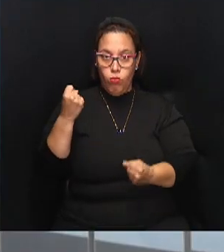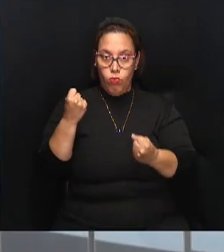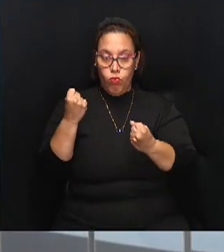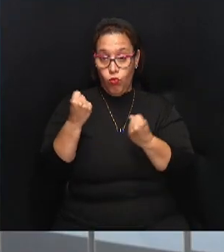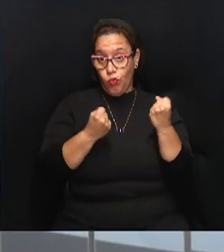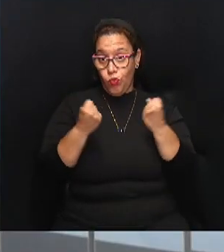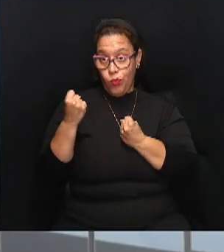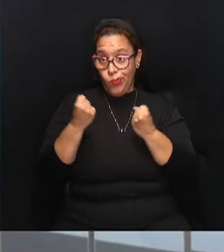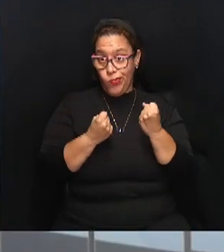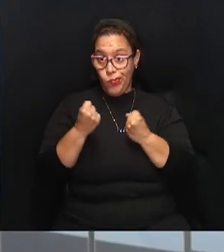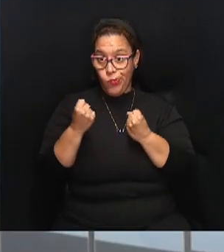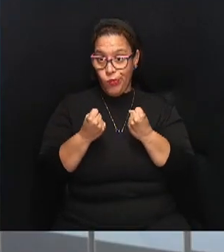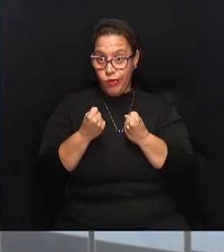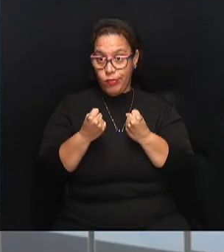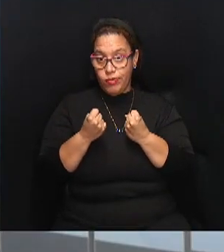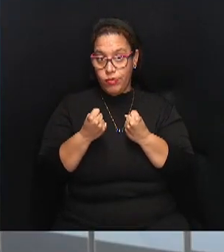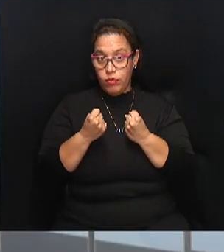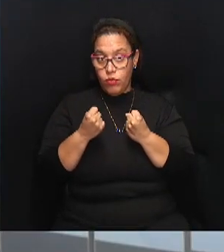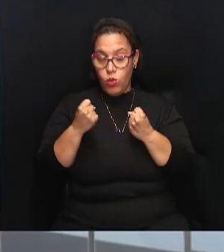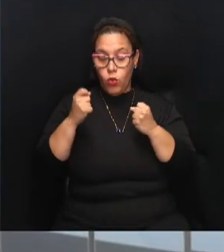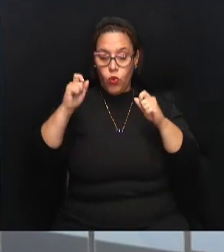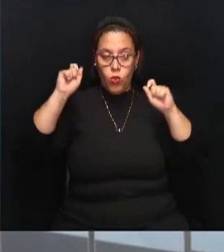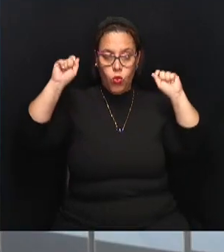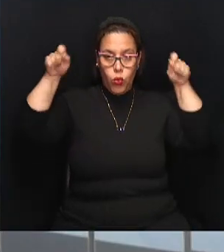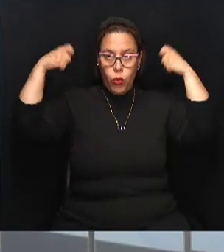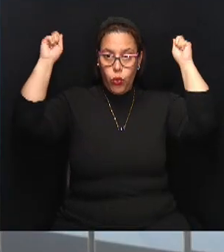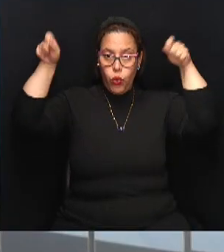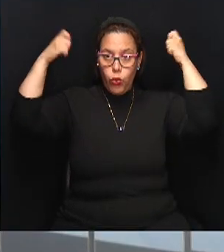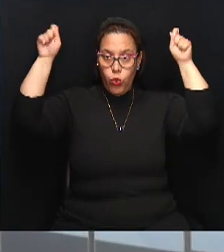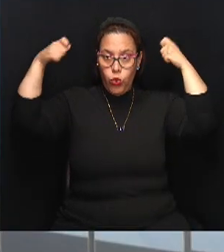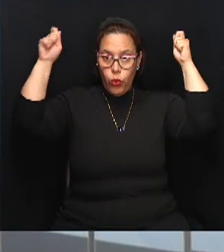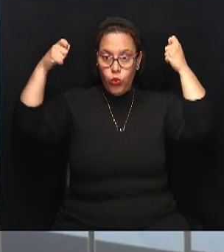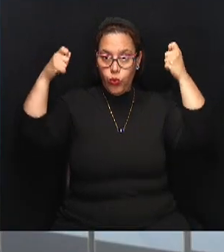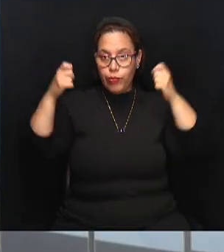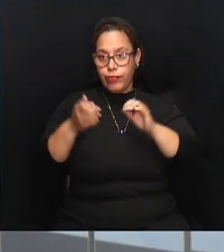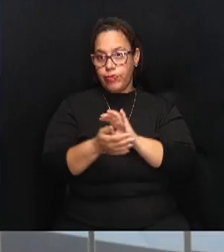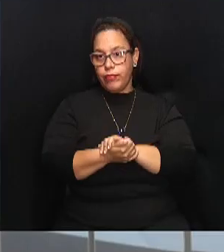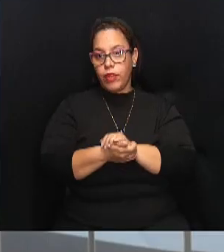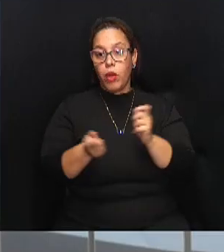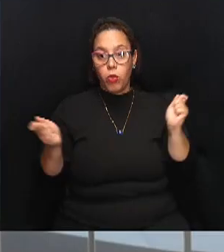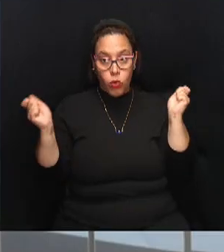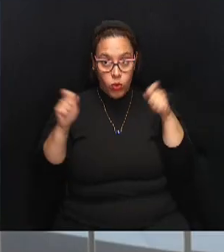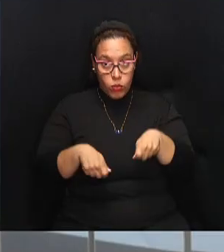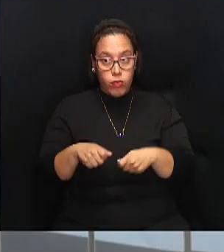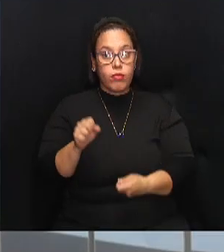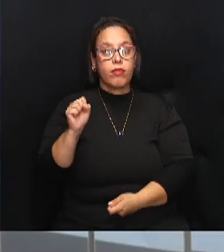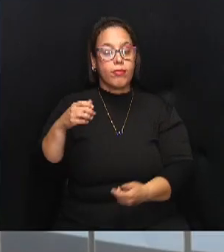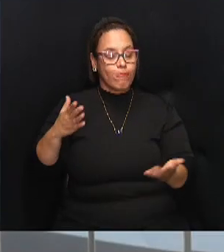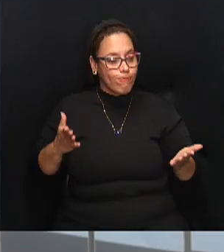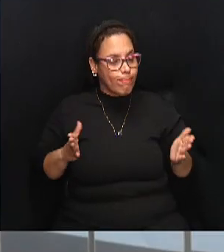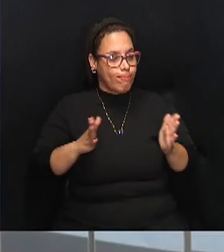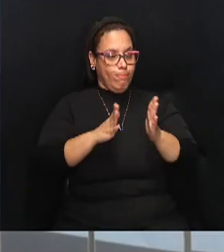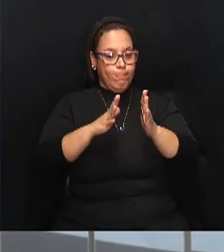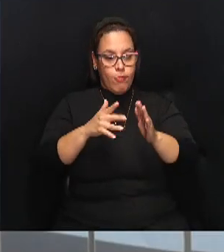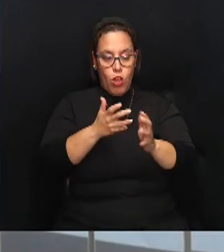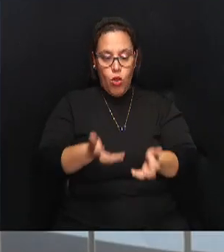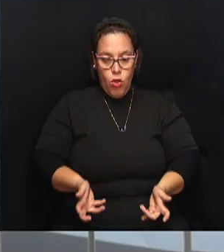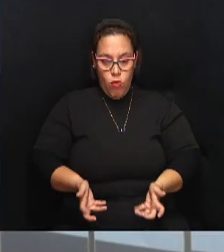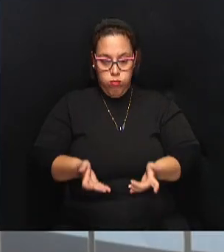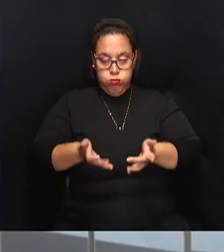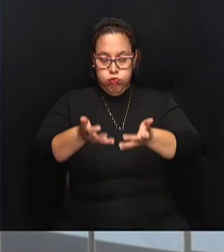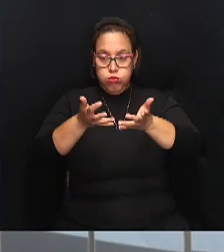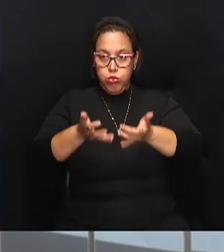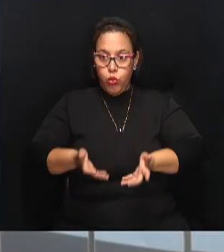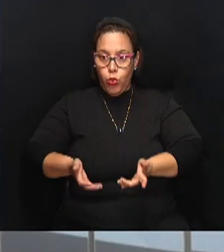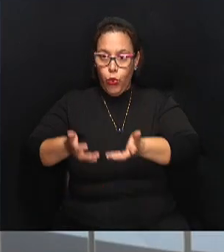das unidades do SAMU. Né? É possível também, além dessa parte de combate ao incêndio, até